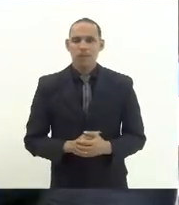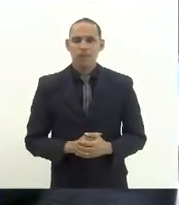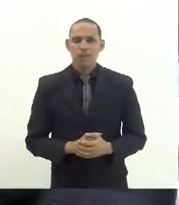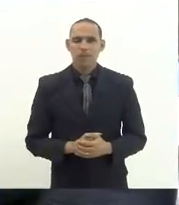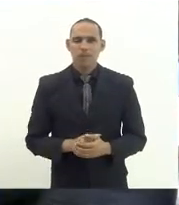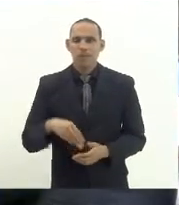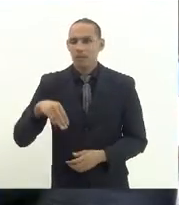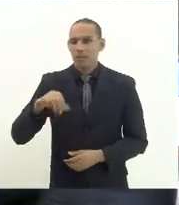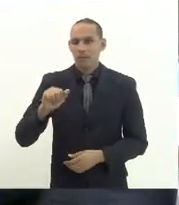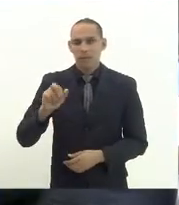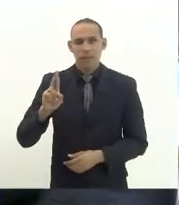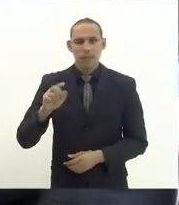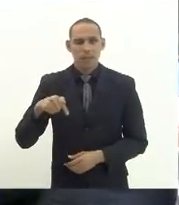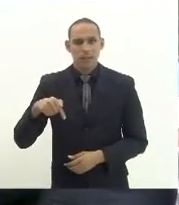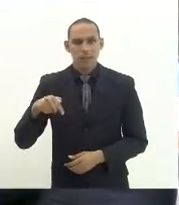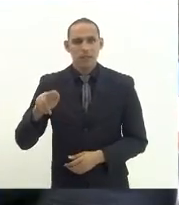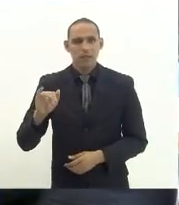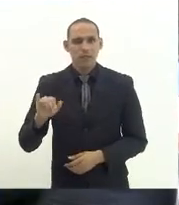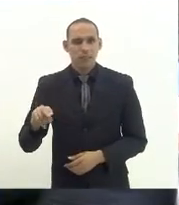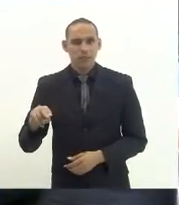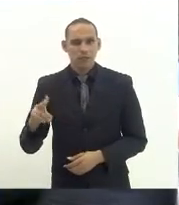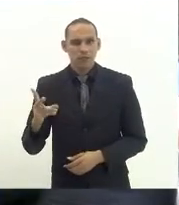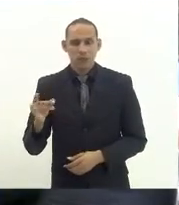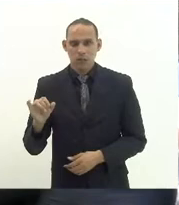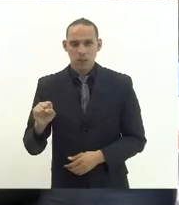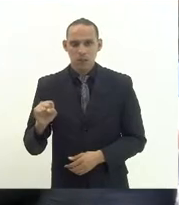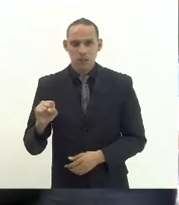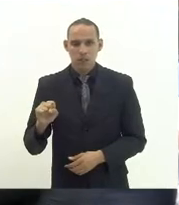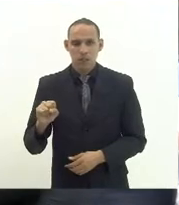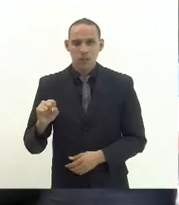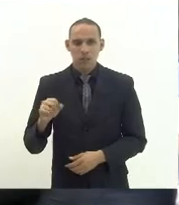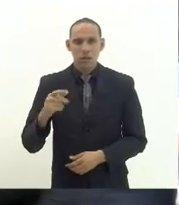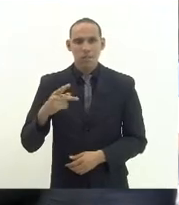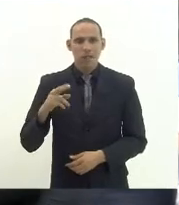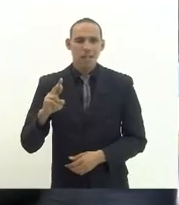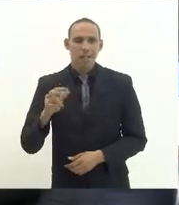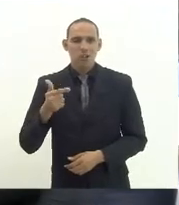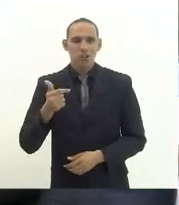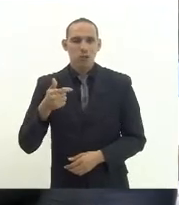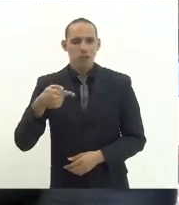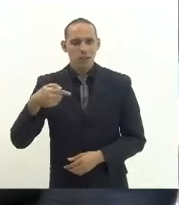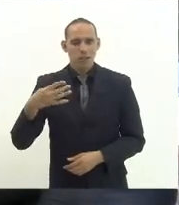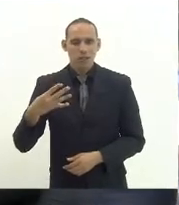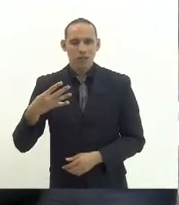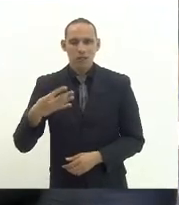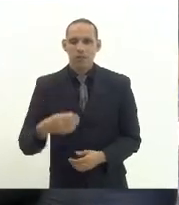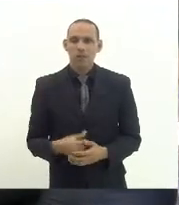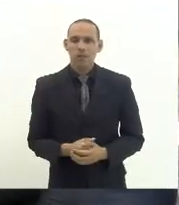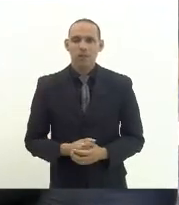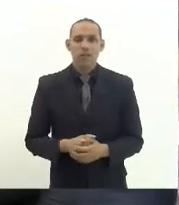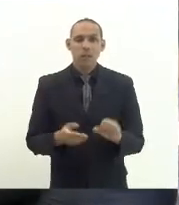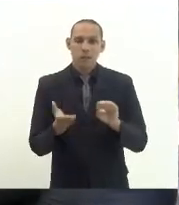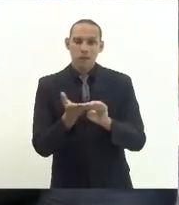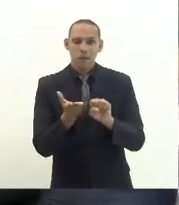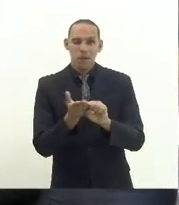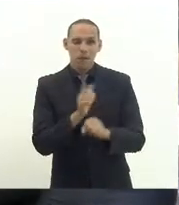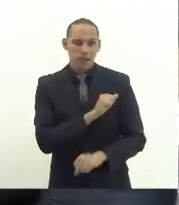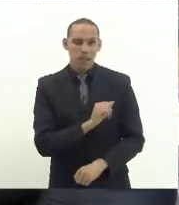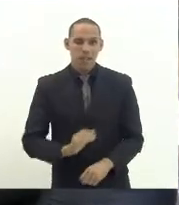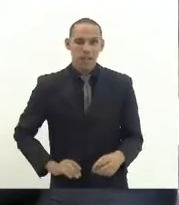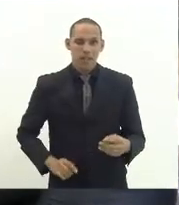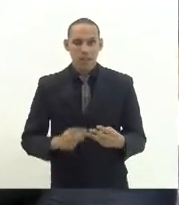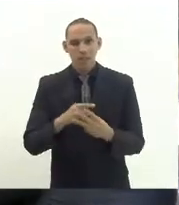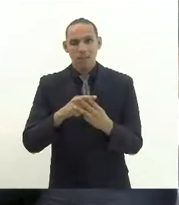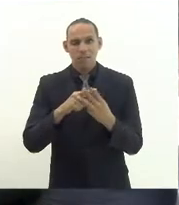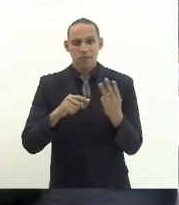Marquinho hoje o PR 1274 Samuel Malafaia André